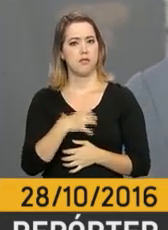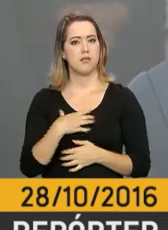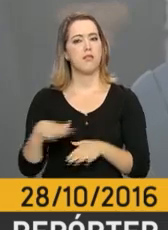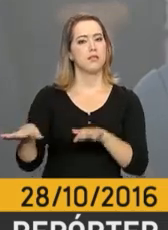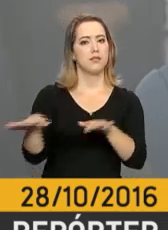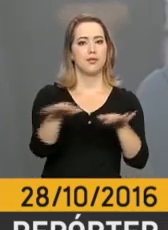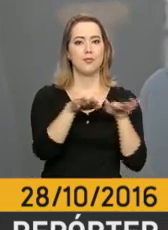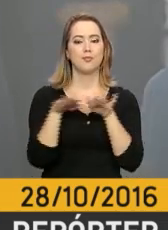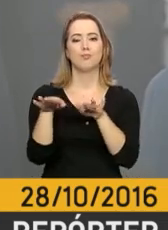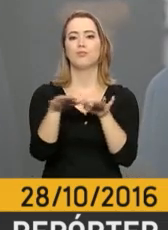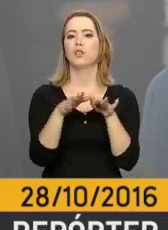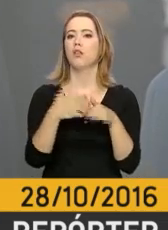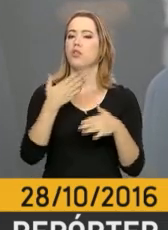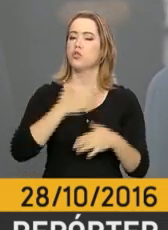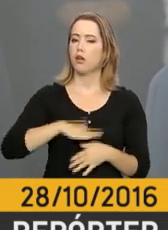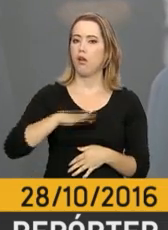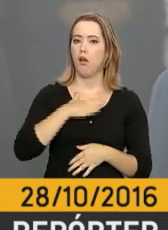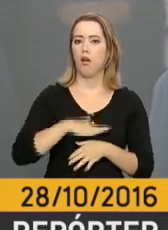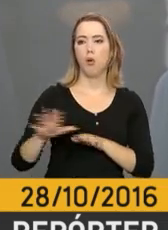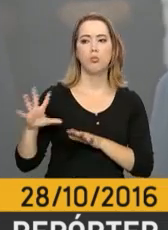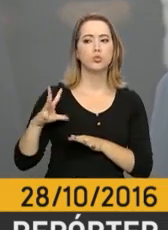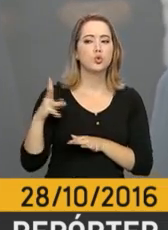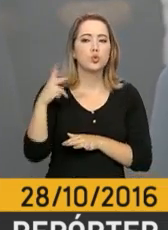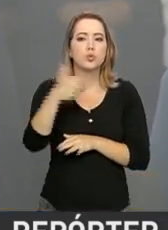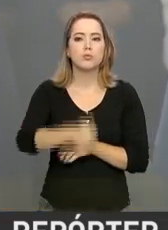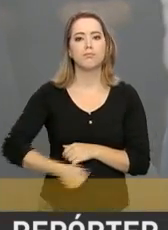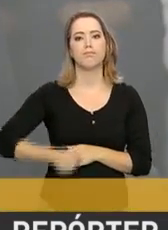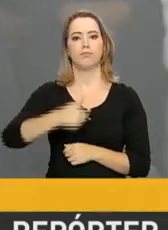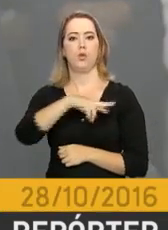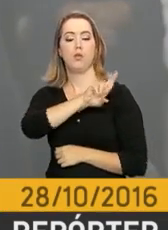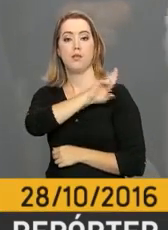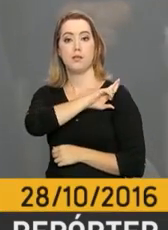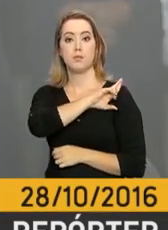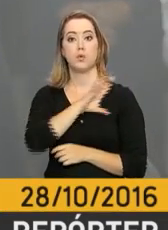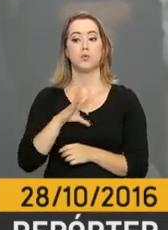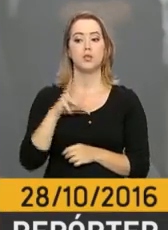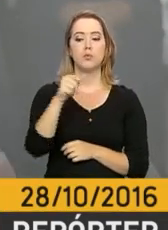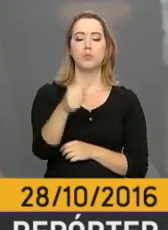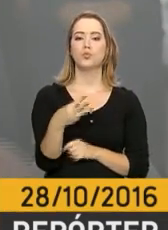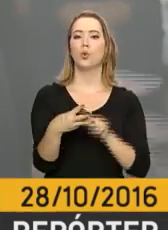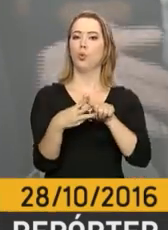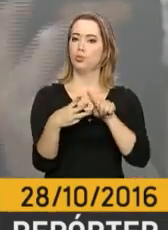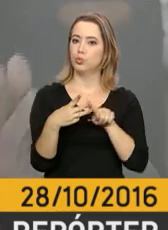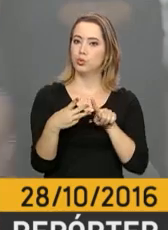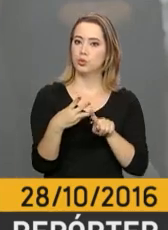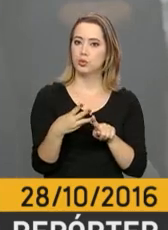Clima de harmonia absoluta e de responsabilidade.